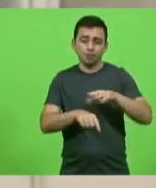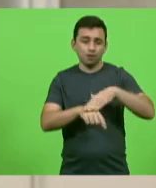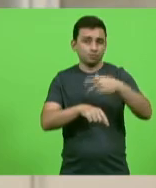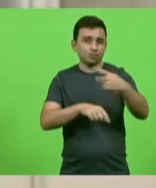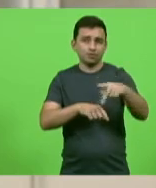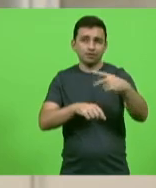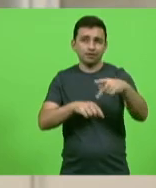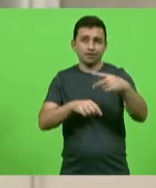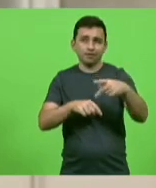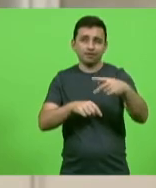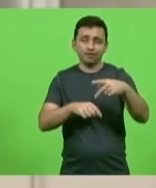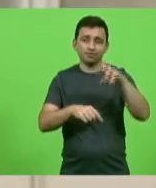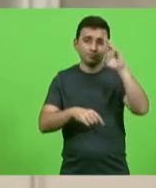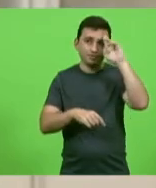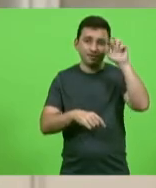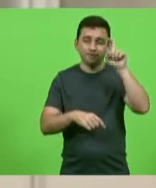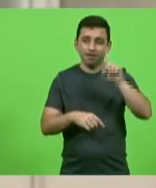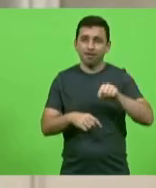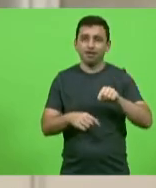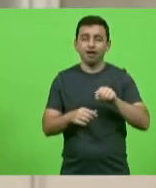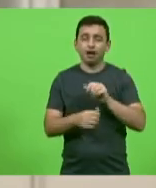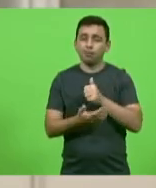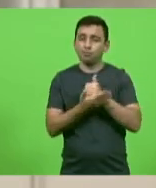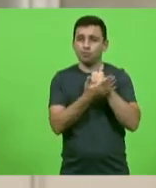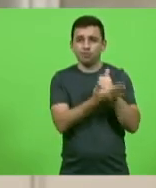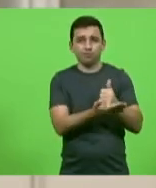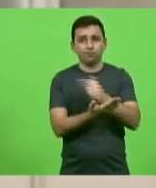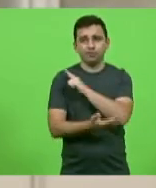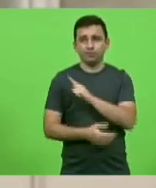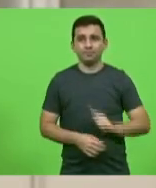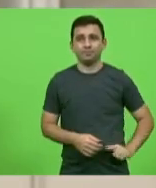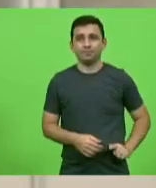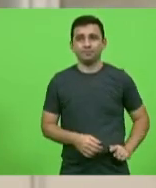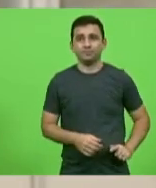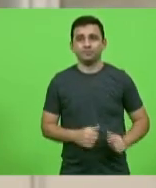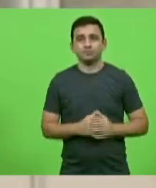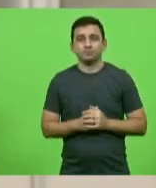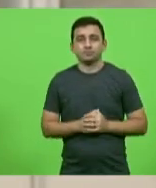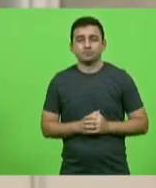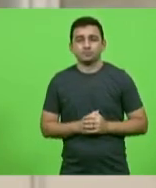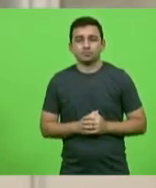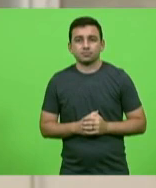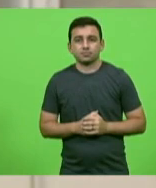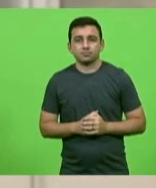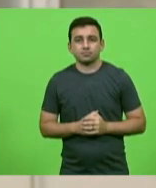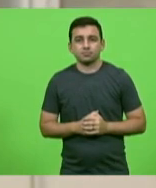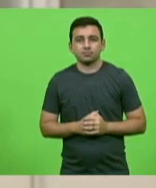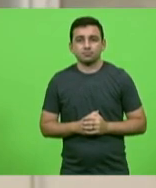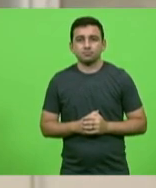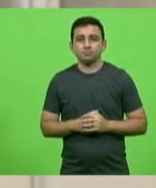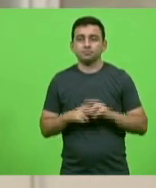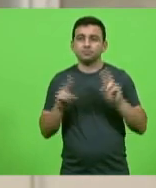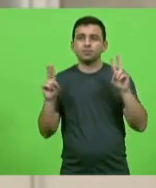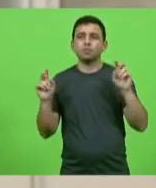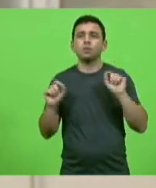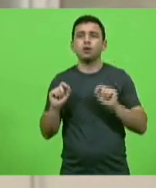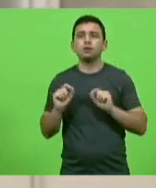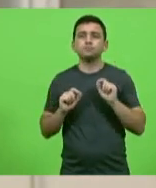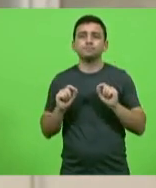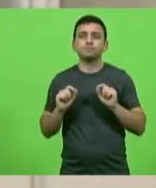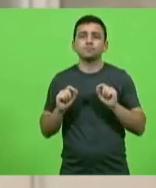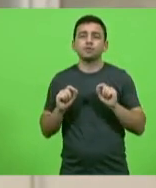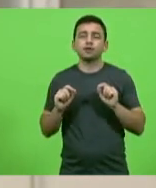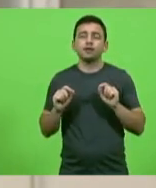destes e auxiliaram diretamente o governador é a questão em destaque pois está